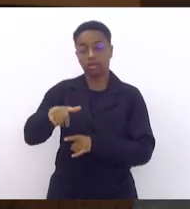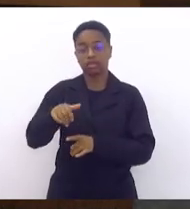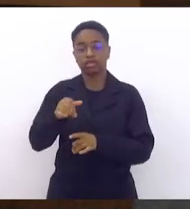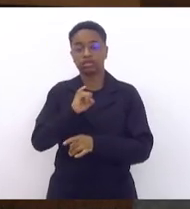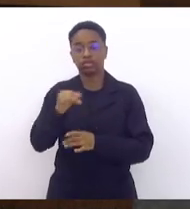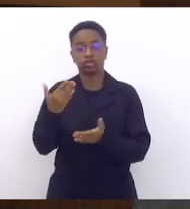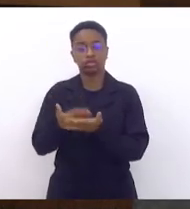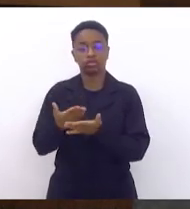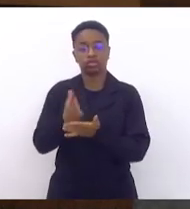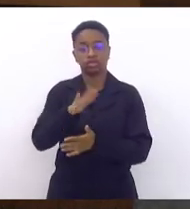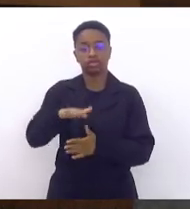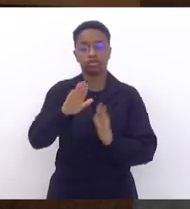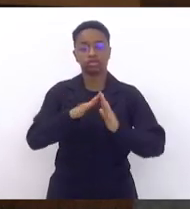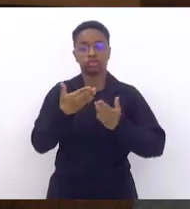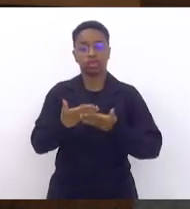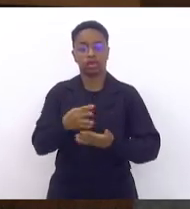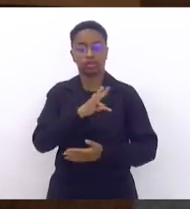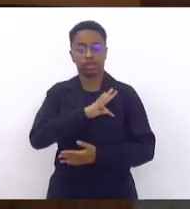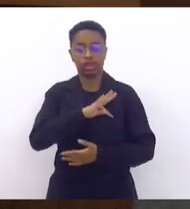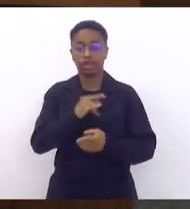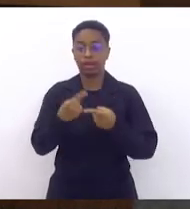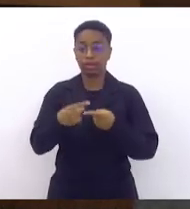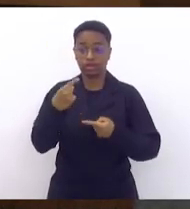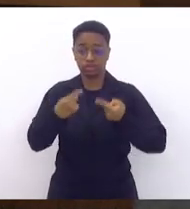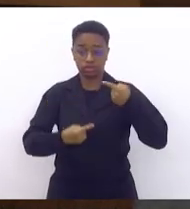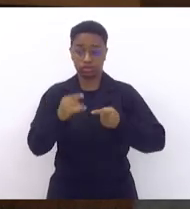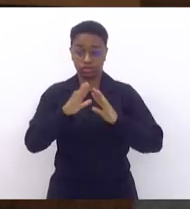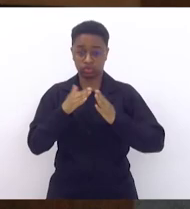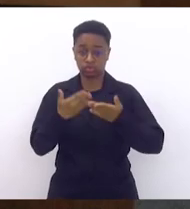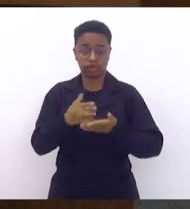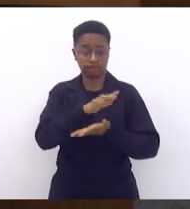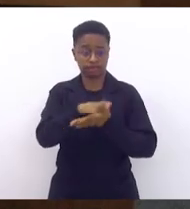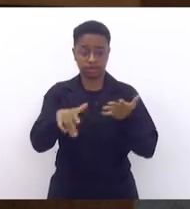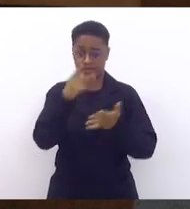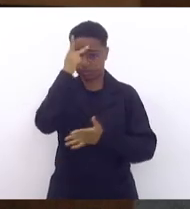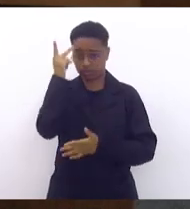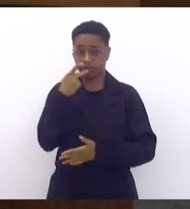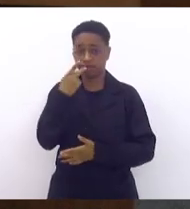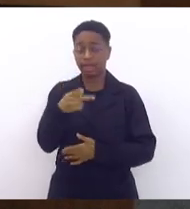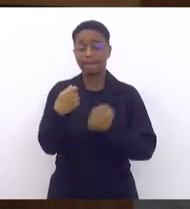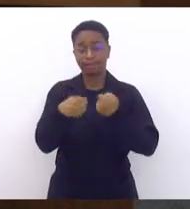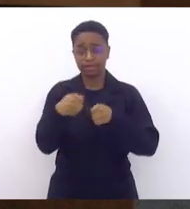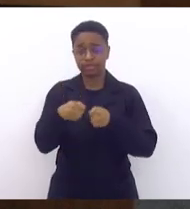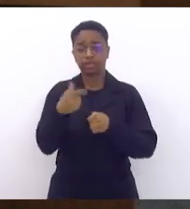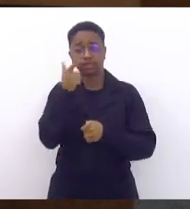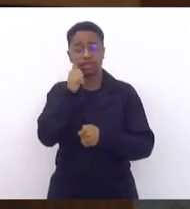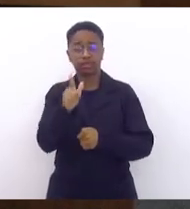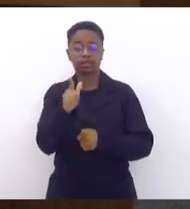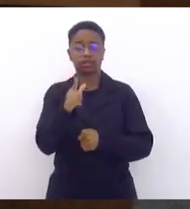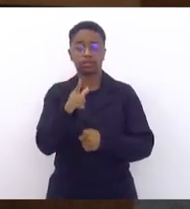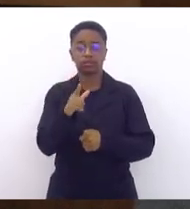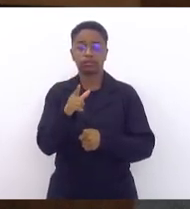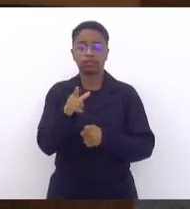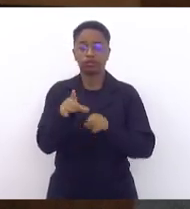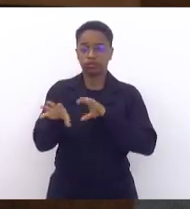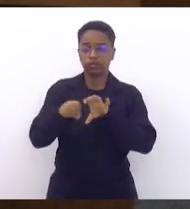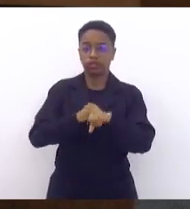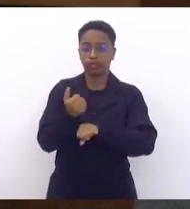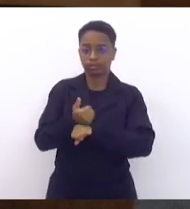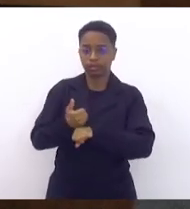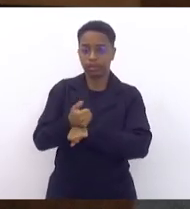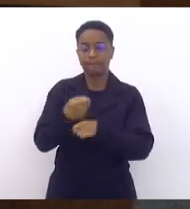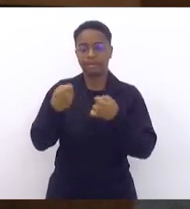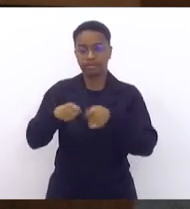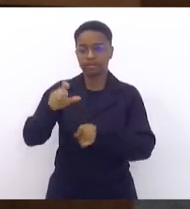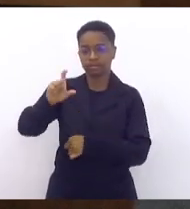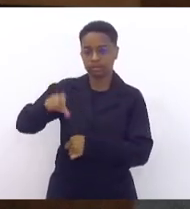Quando a gente vai discutir escola, um monte de deputado fala: temos que garantir formação profissional. O governo tem que manter o passe